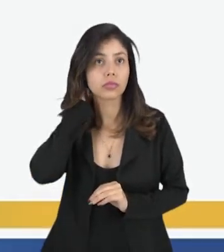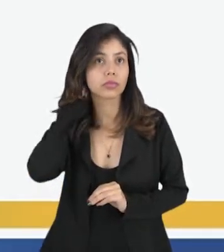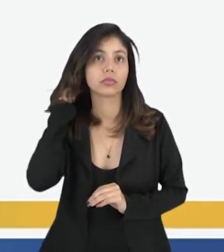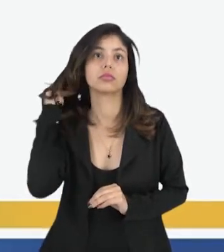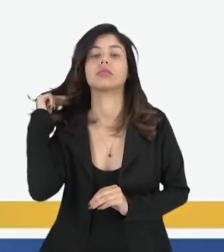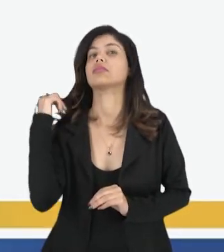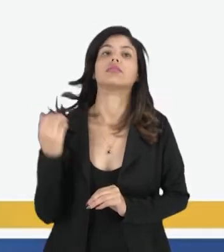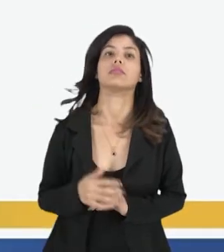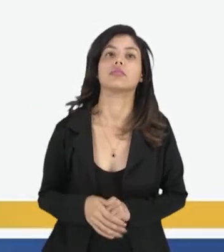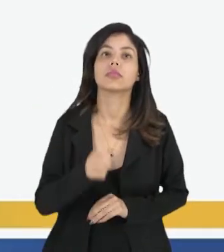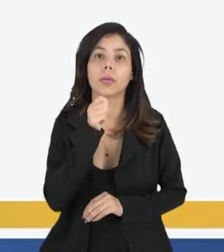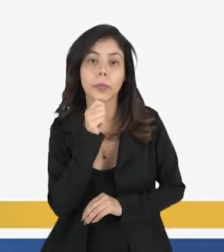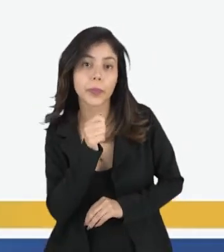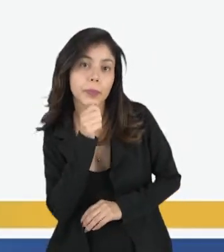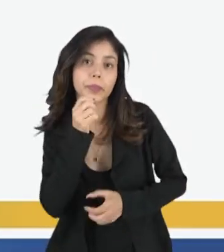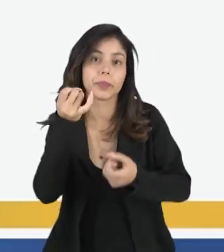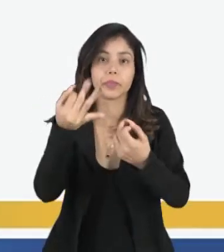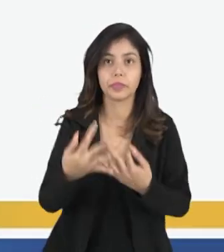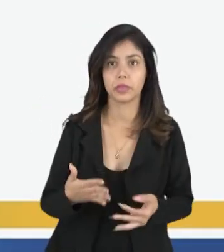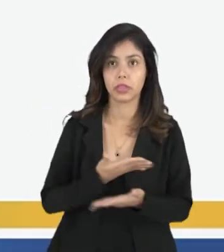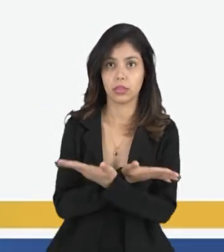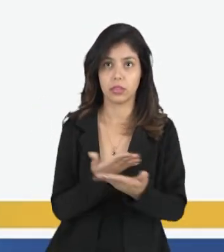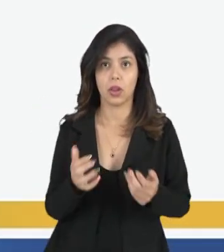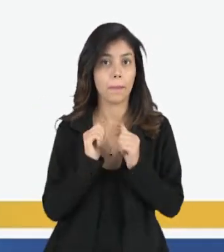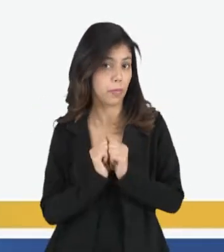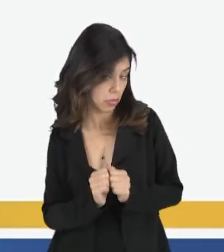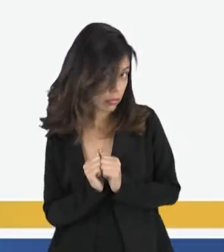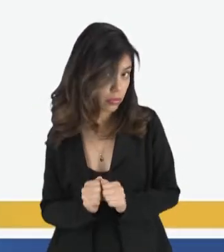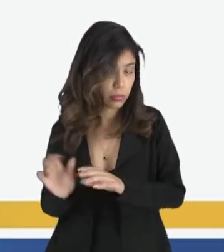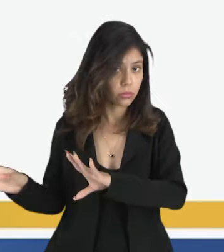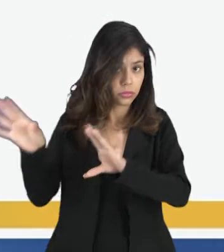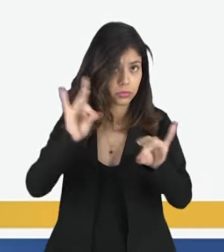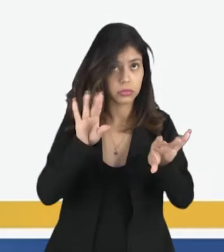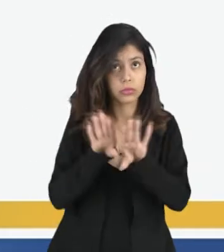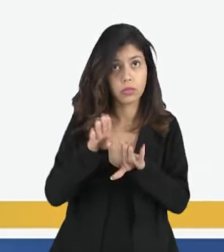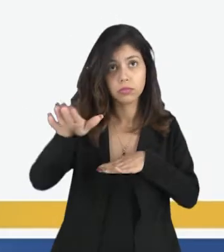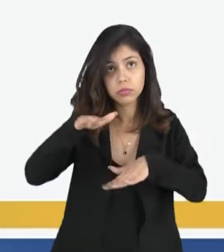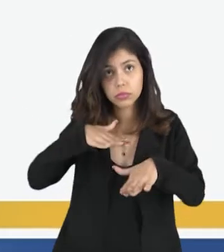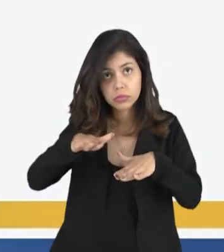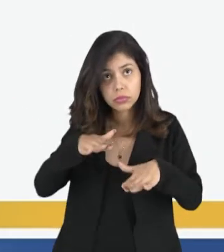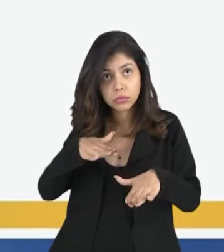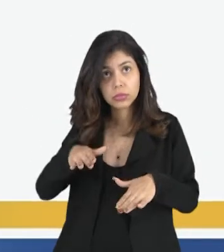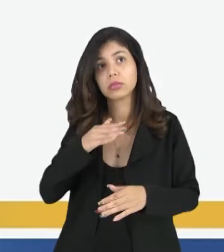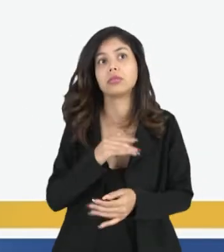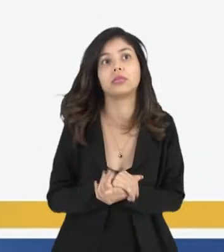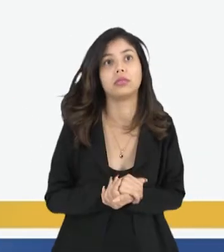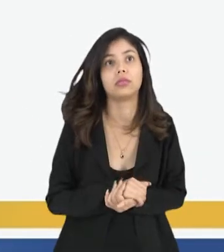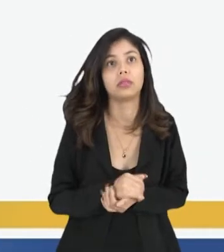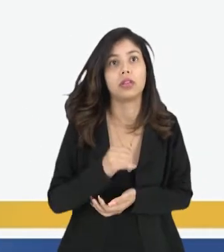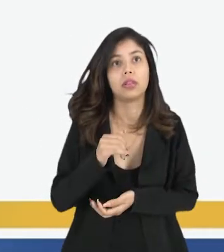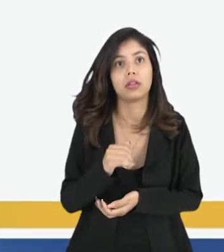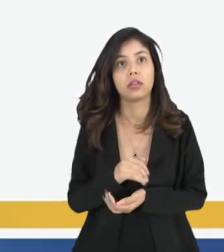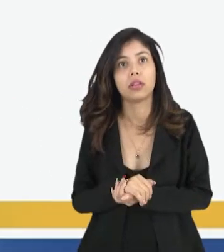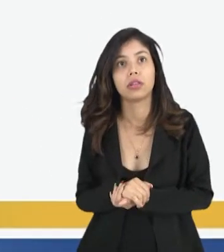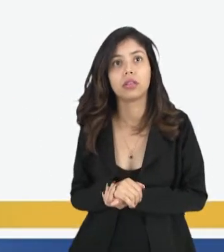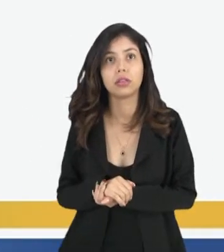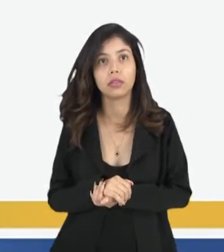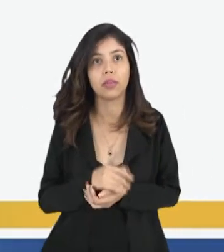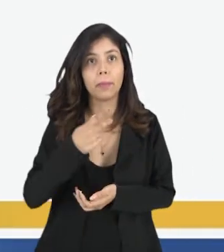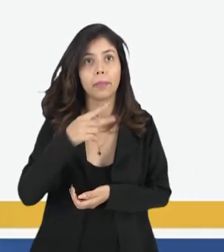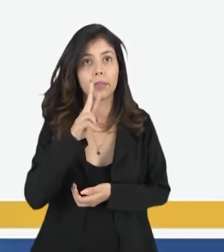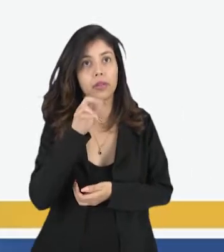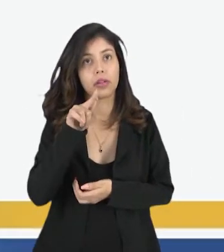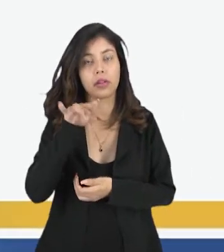Ainda sobre essa situação, nós podemos ainda abordar sobre o movimento progressivo e o movimento